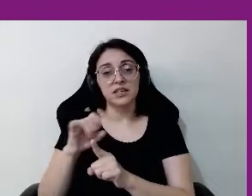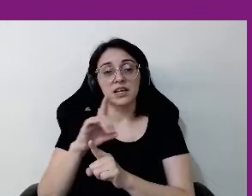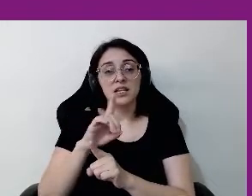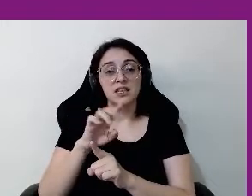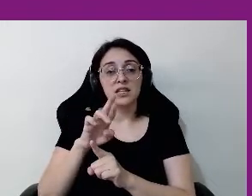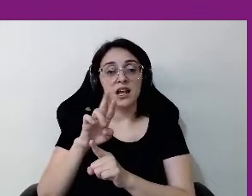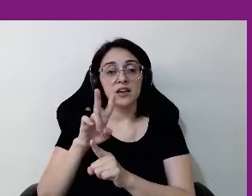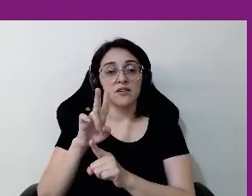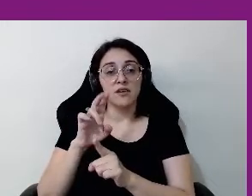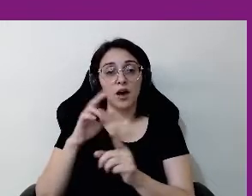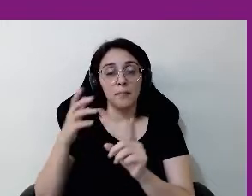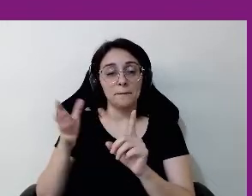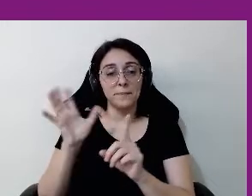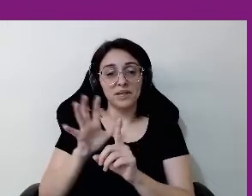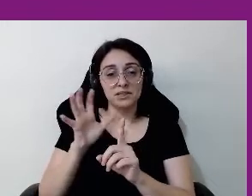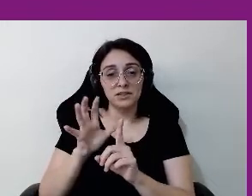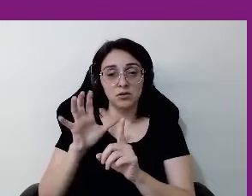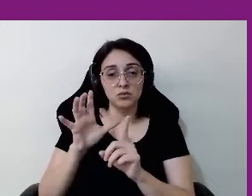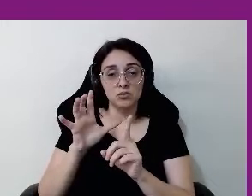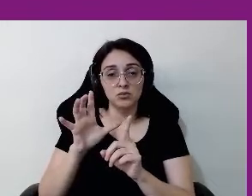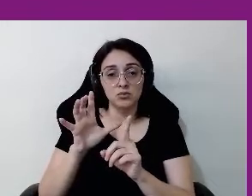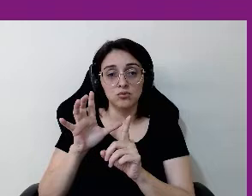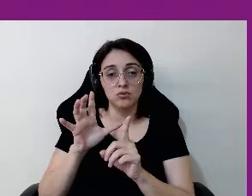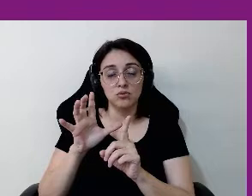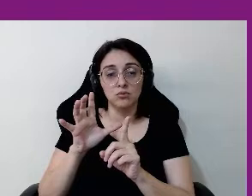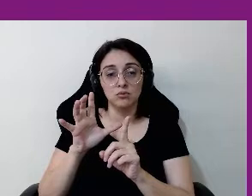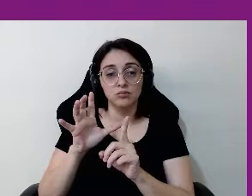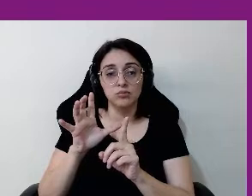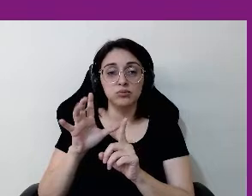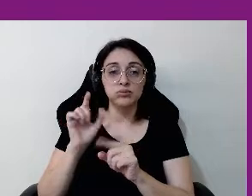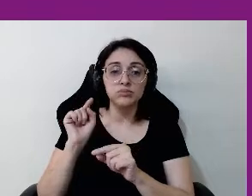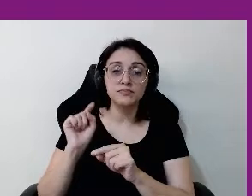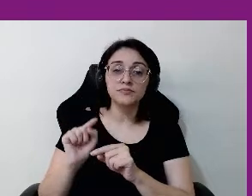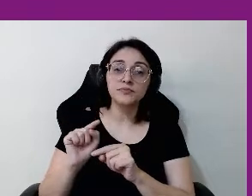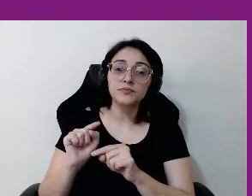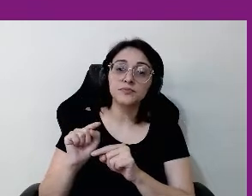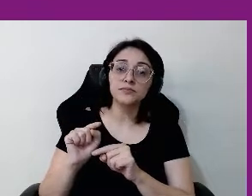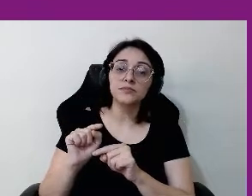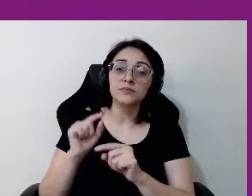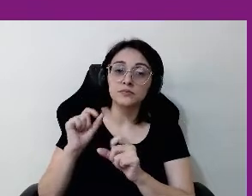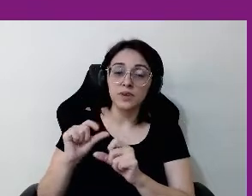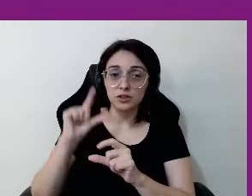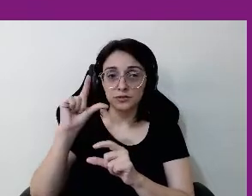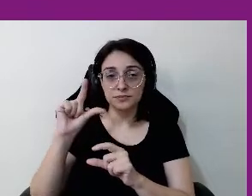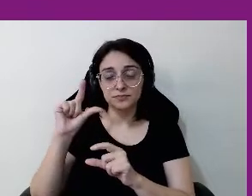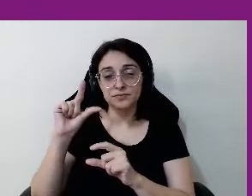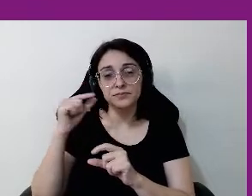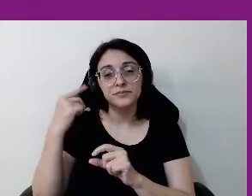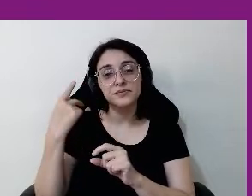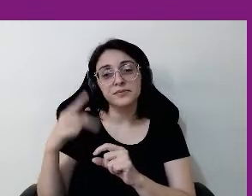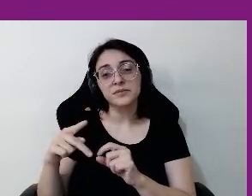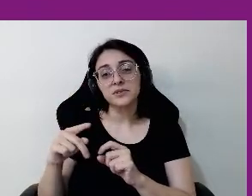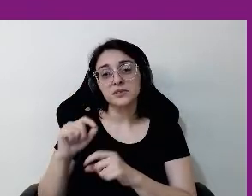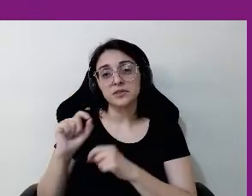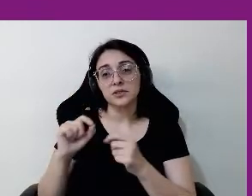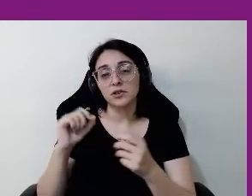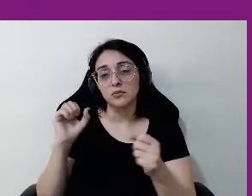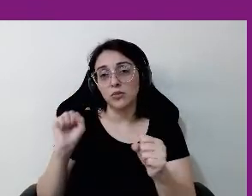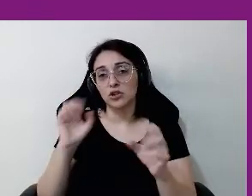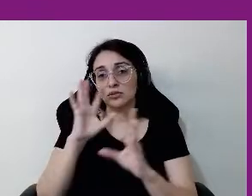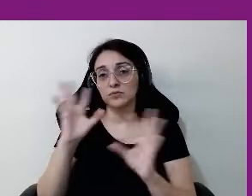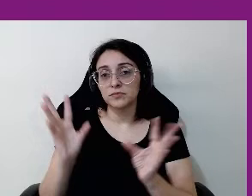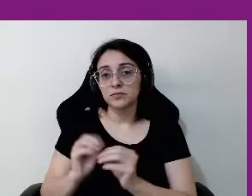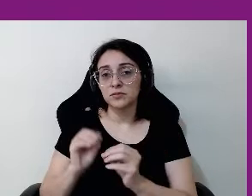mais baixo, permite um driving pressure maior. Então, o que a gente pode